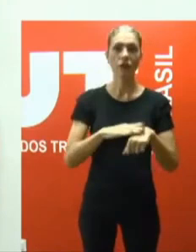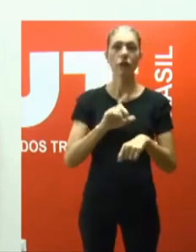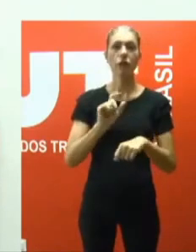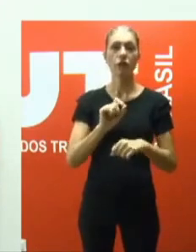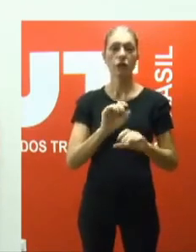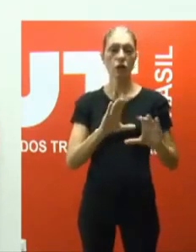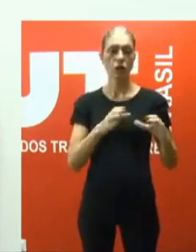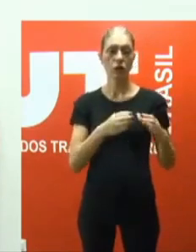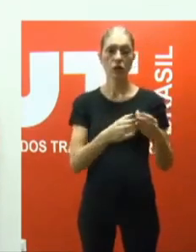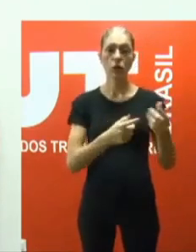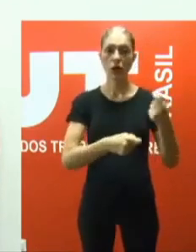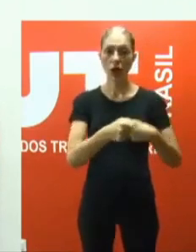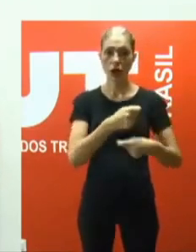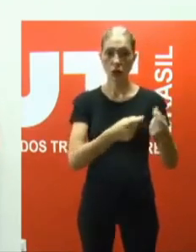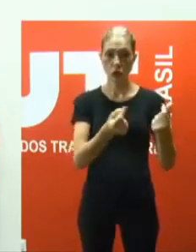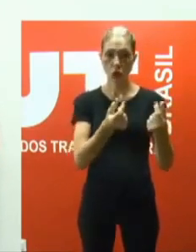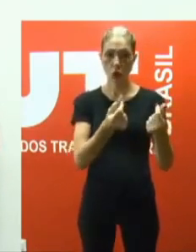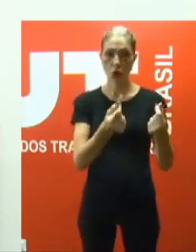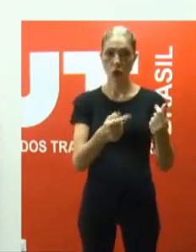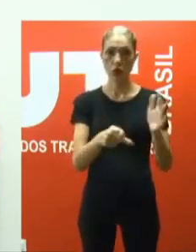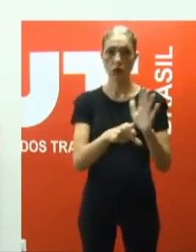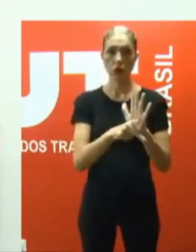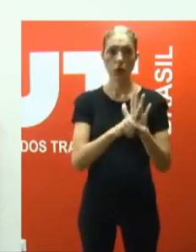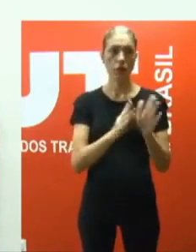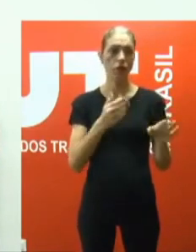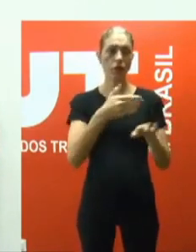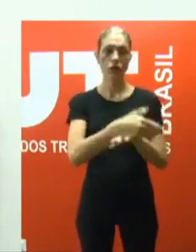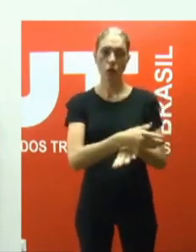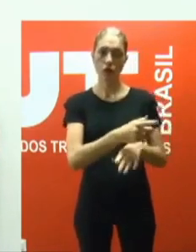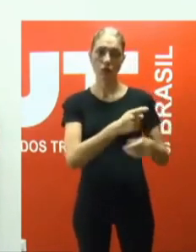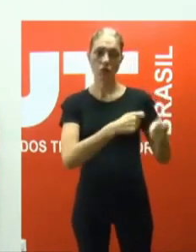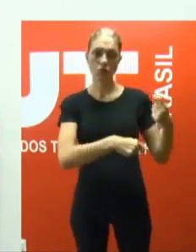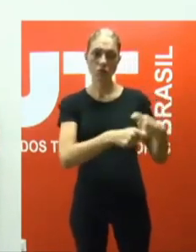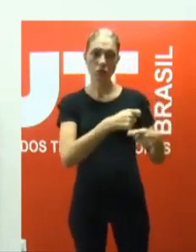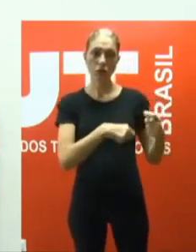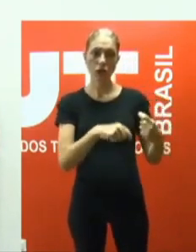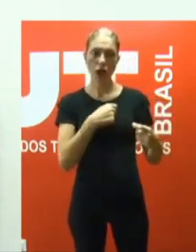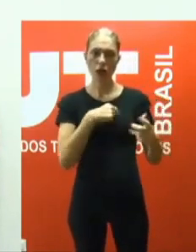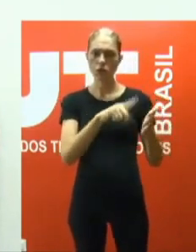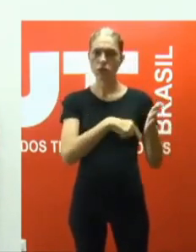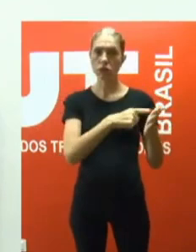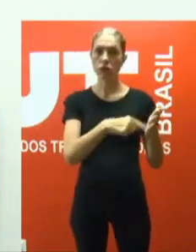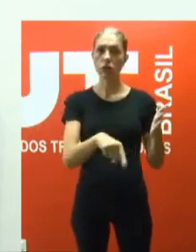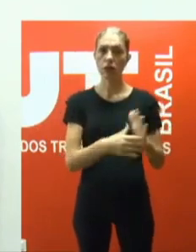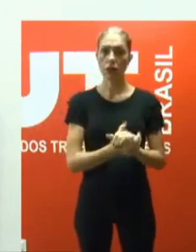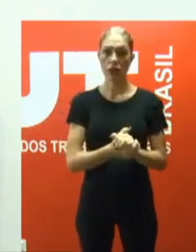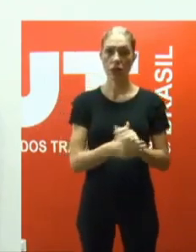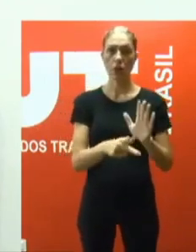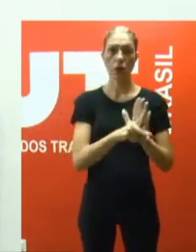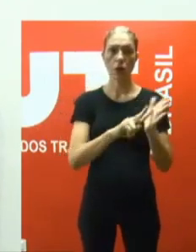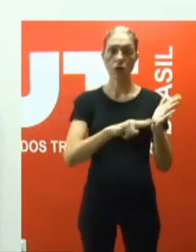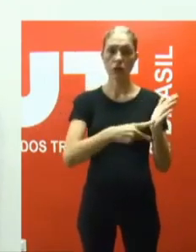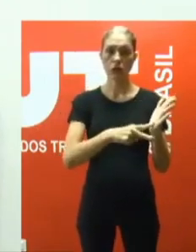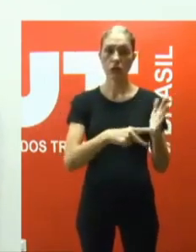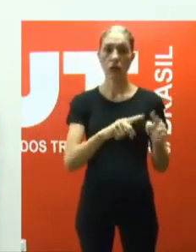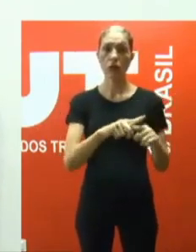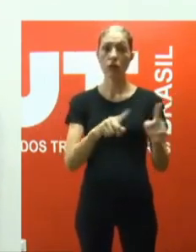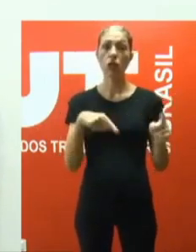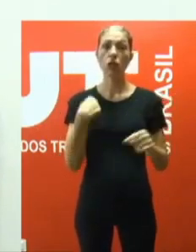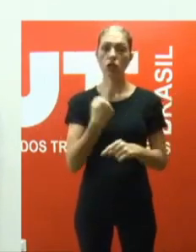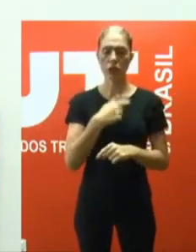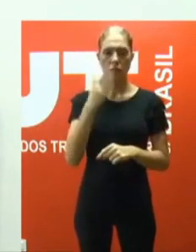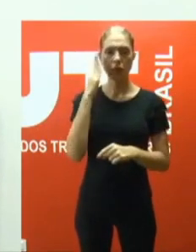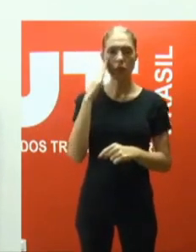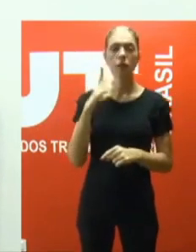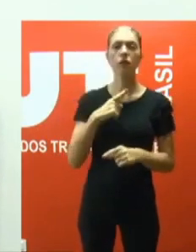Contas da União viesse fiscalizar as contas do sindicato. E eu vetei. Tá? Mas nós sabemos que muitos sindicatos